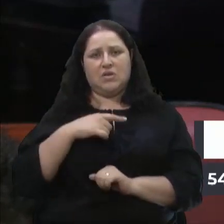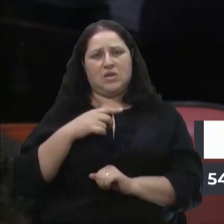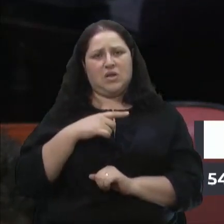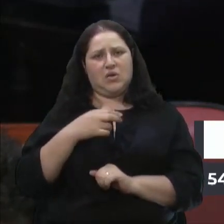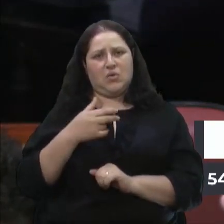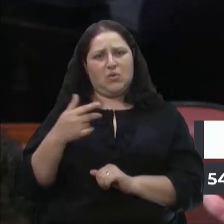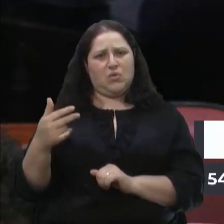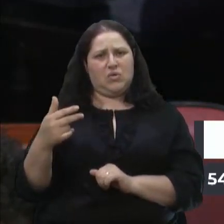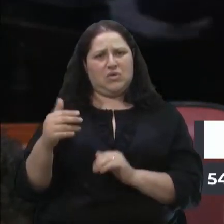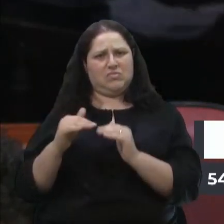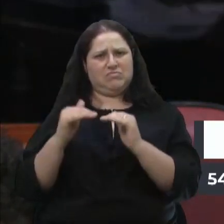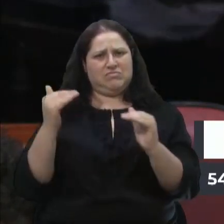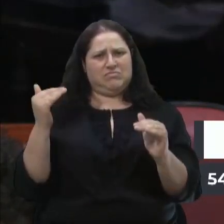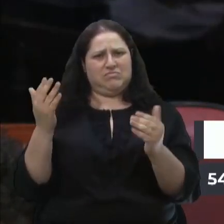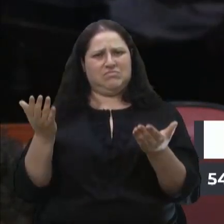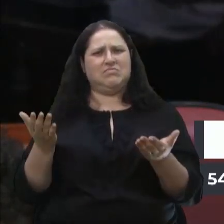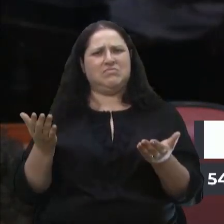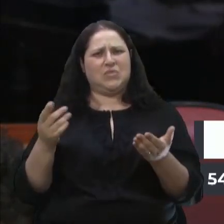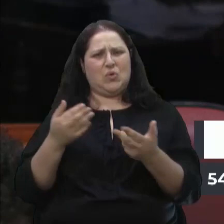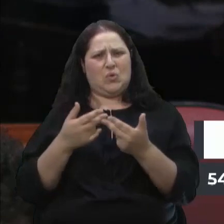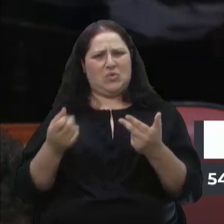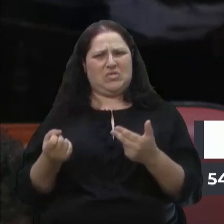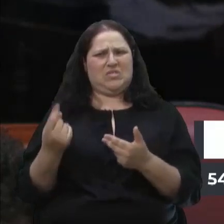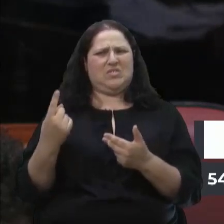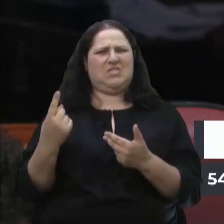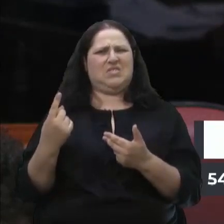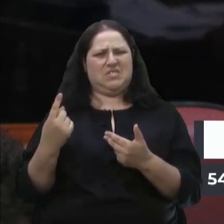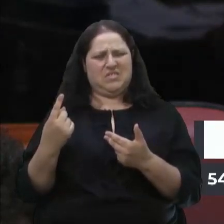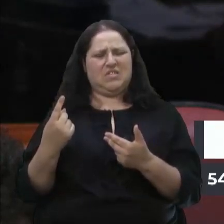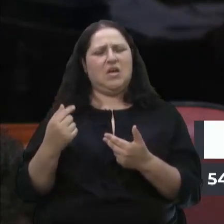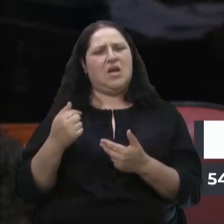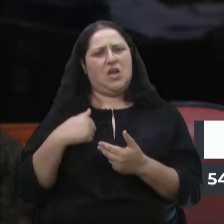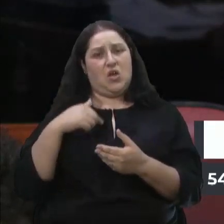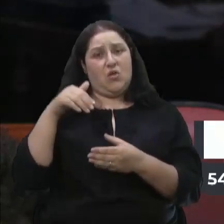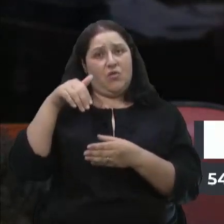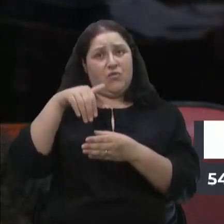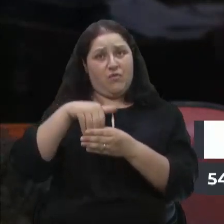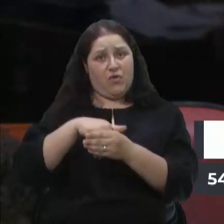aí. Tem uma contradição. Eu